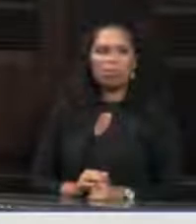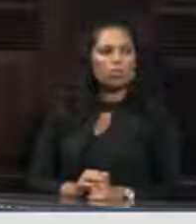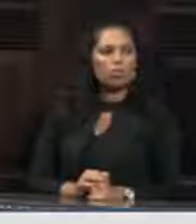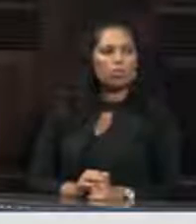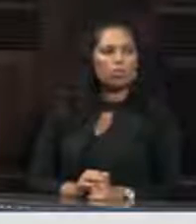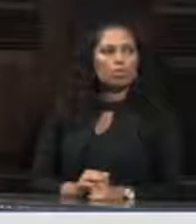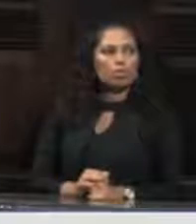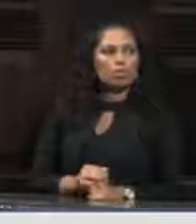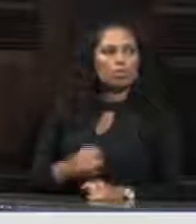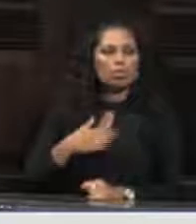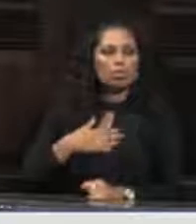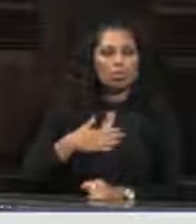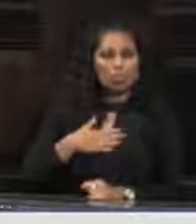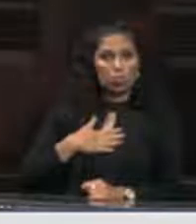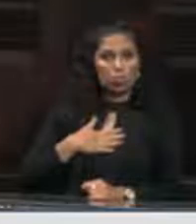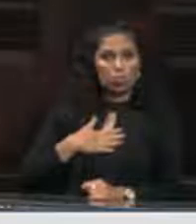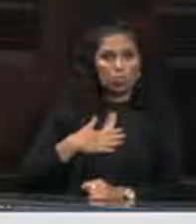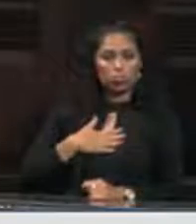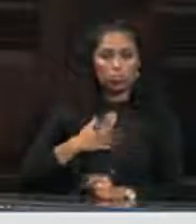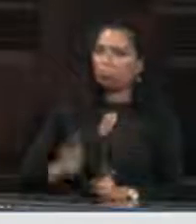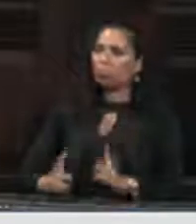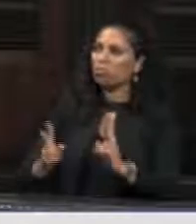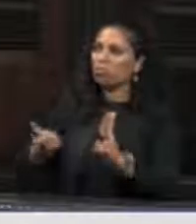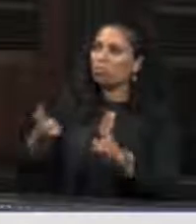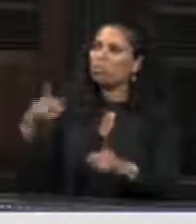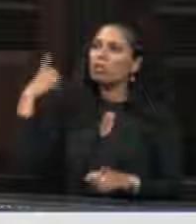Enquanto parlamentar eu for,